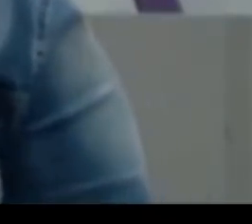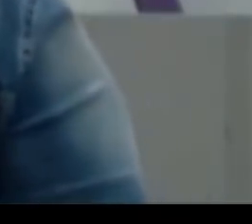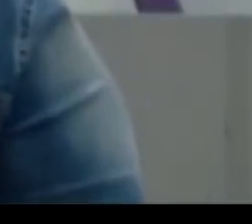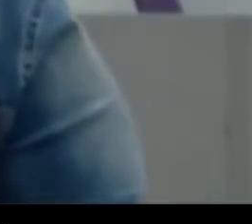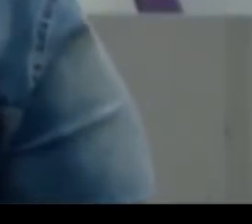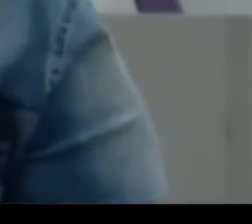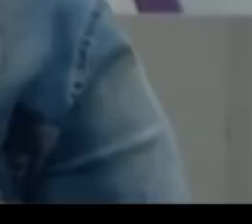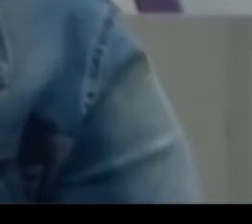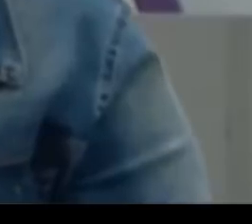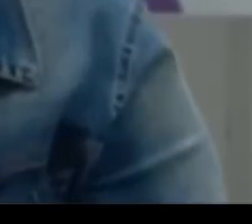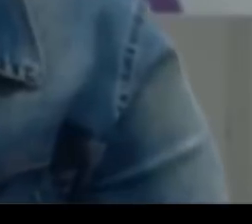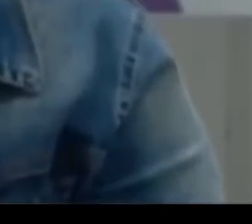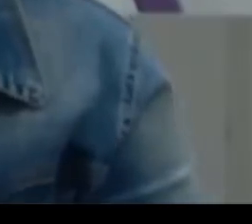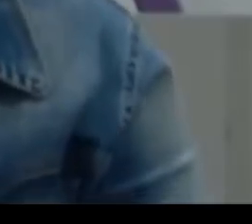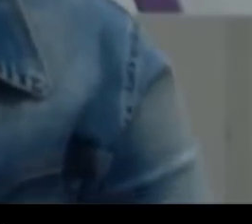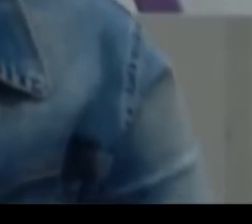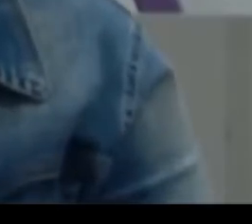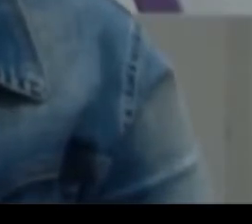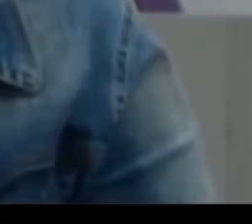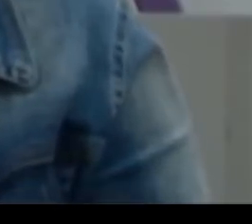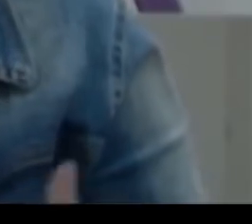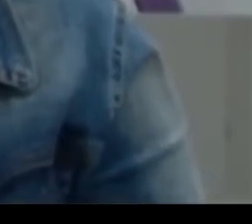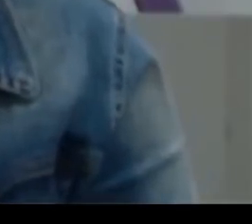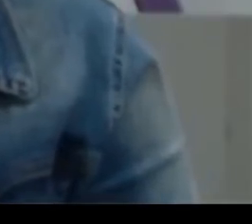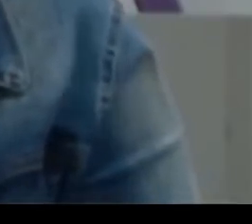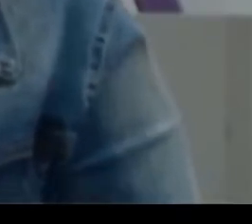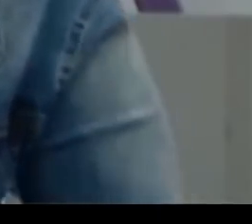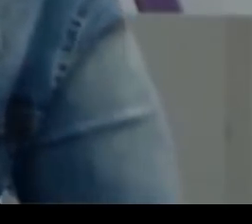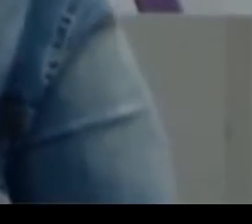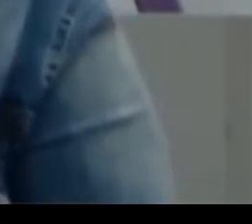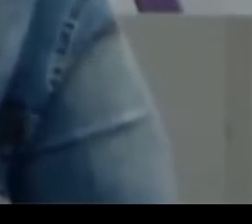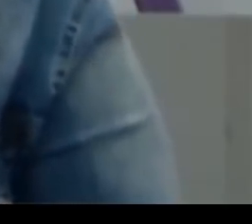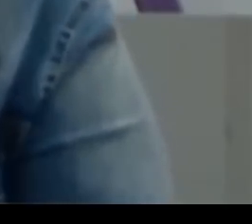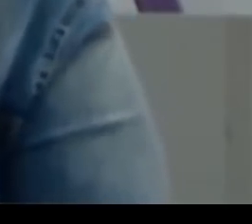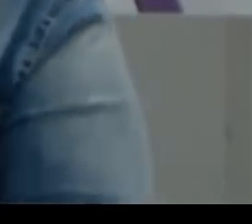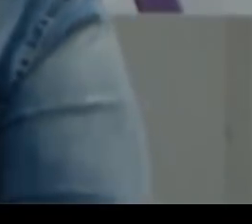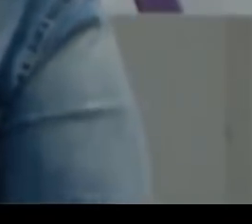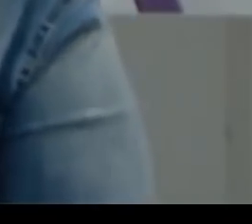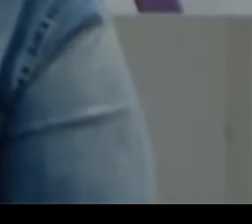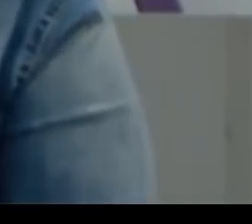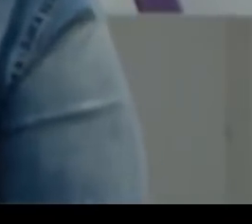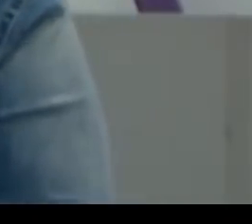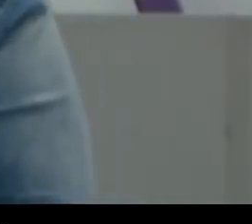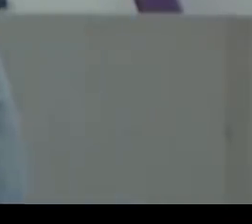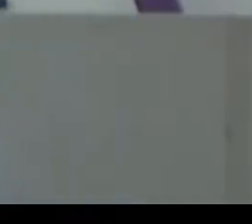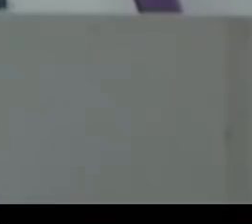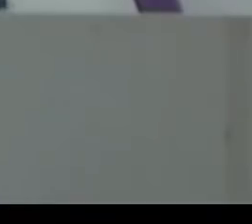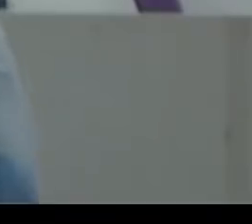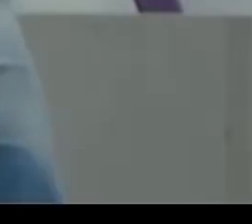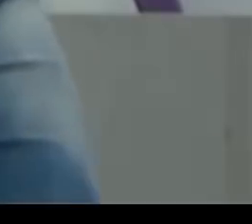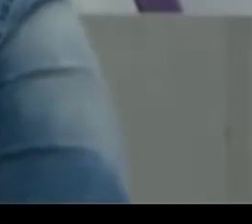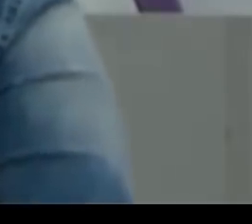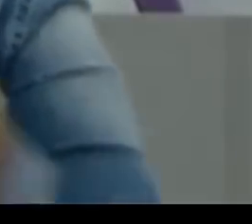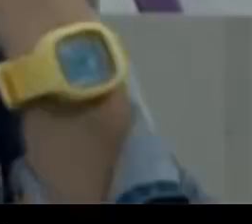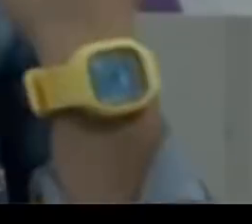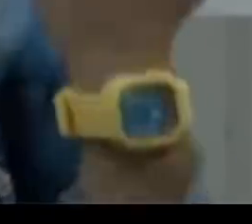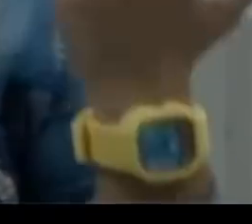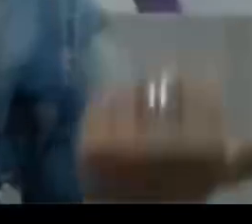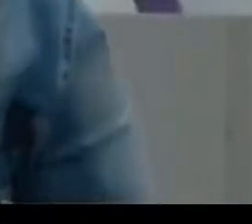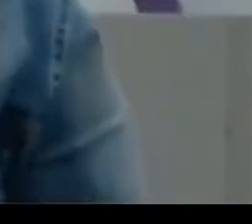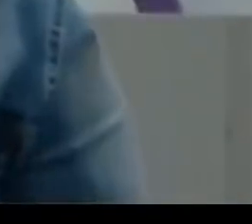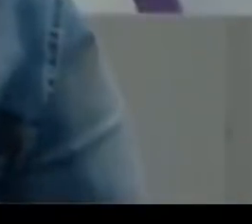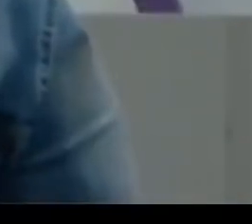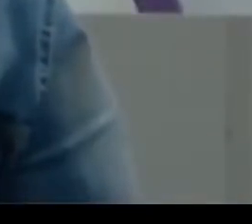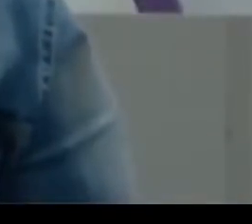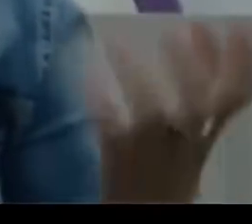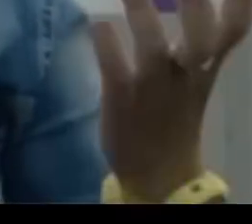A gente sabe que está passando por um momento em que é difícil, que a gente gostaria de estar próximo de vocês. Então, para os meus alunos, eu